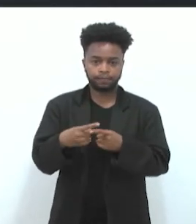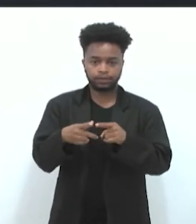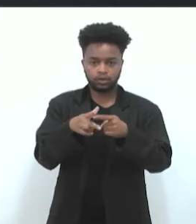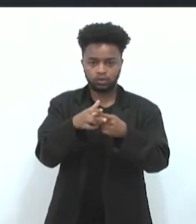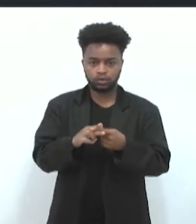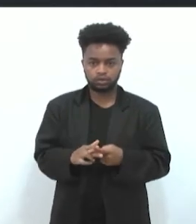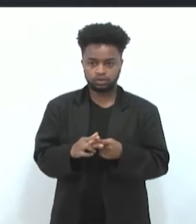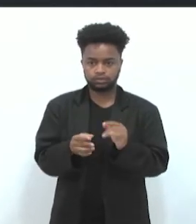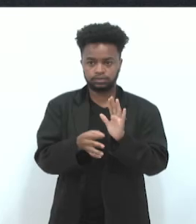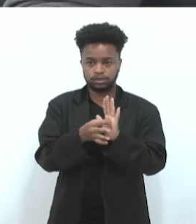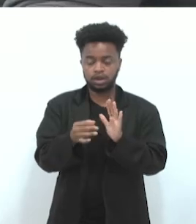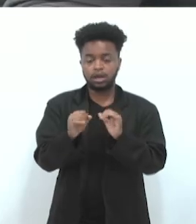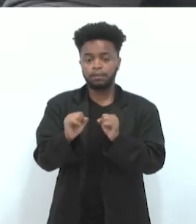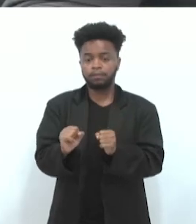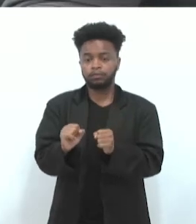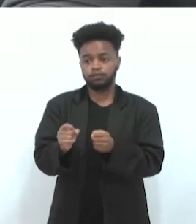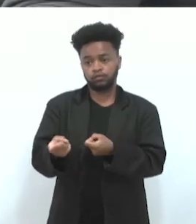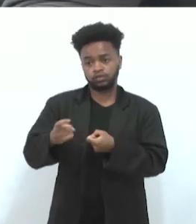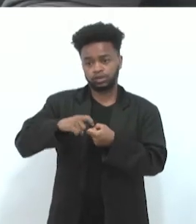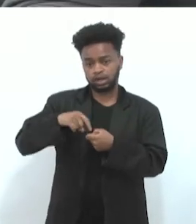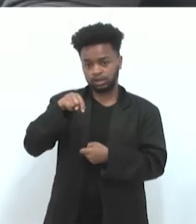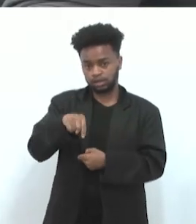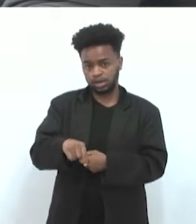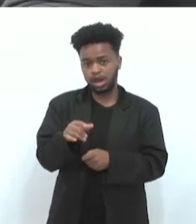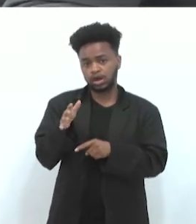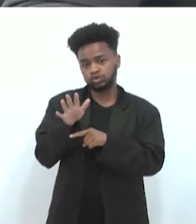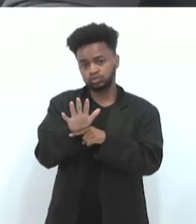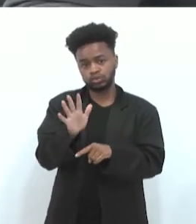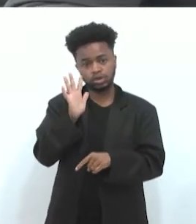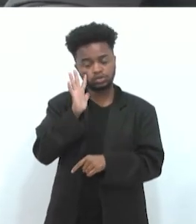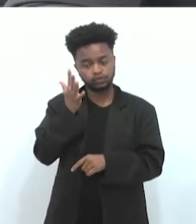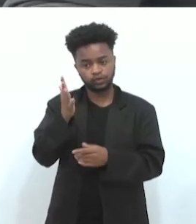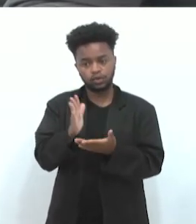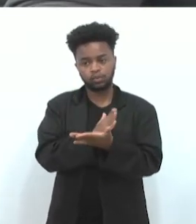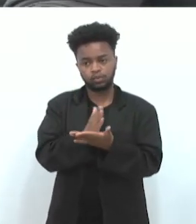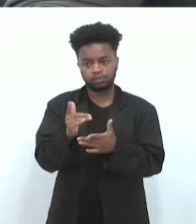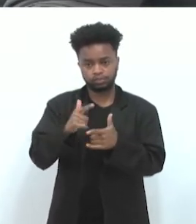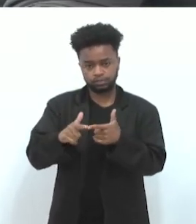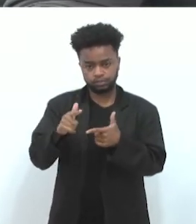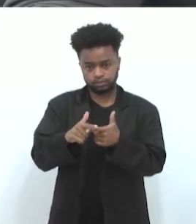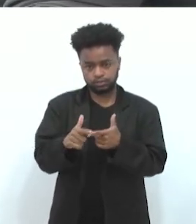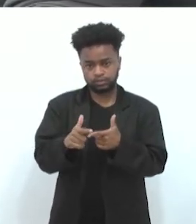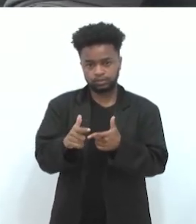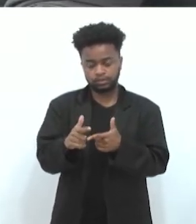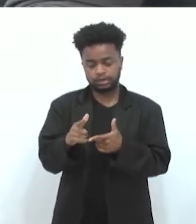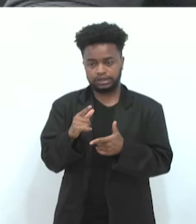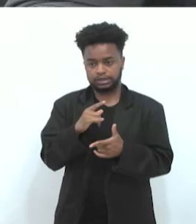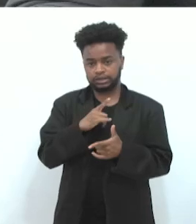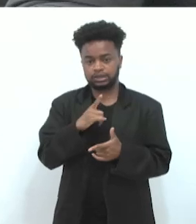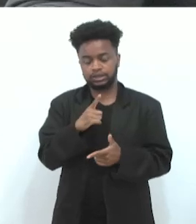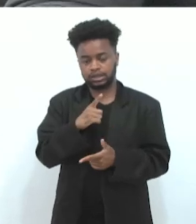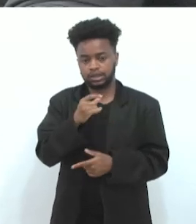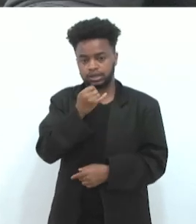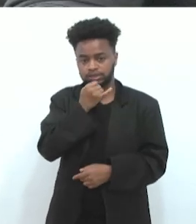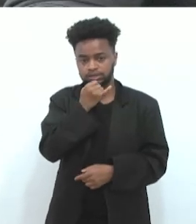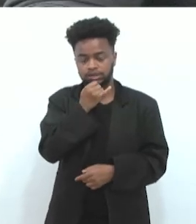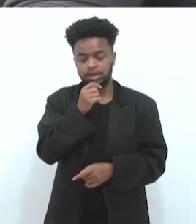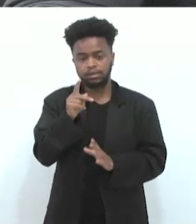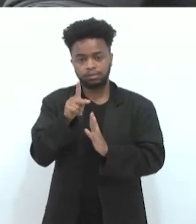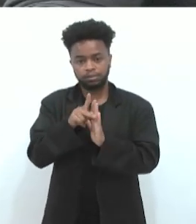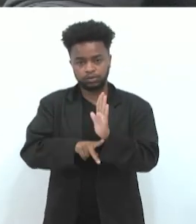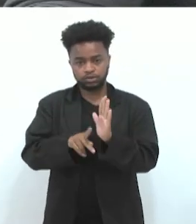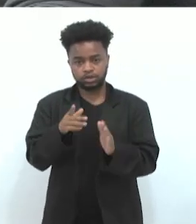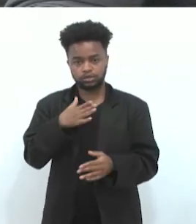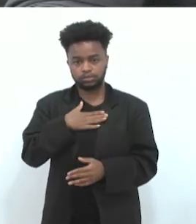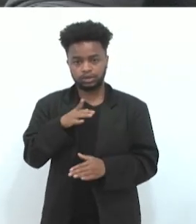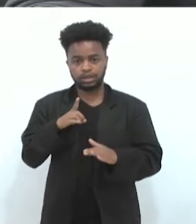muda. CCJ ajuda a resolver certos problemas. Eu já tenho caso de projeto meu que teve